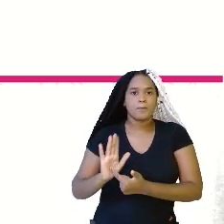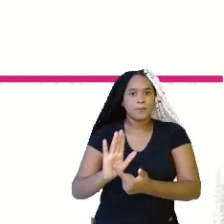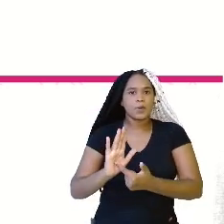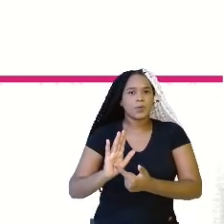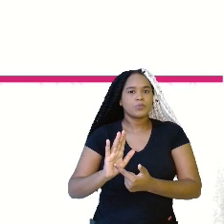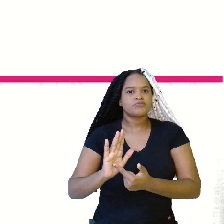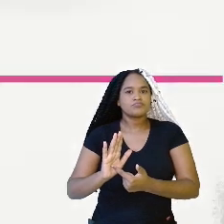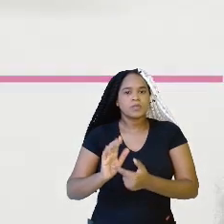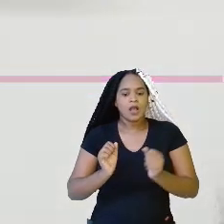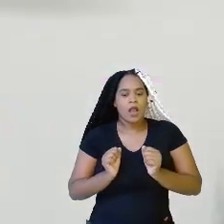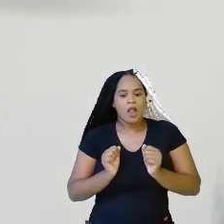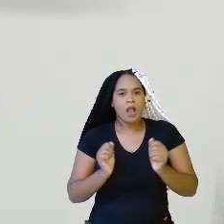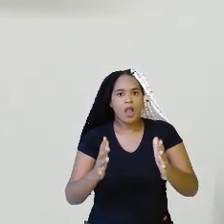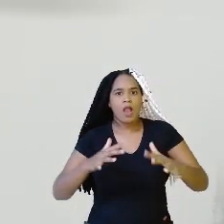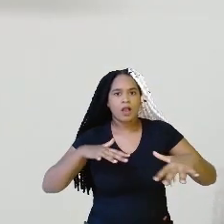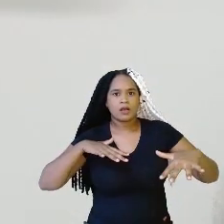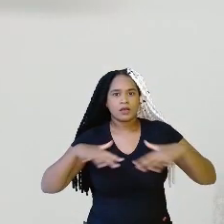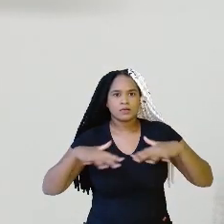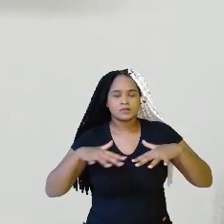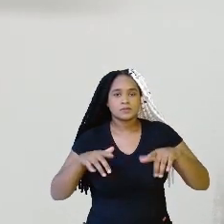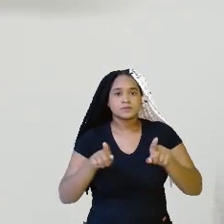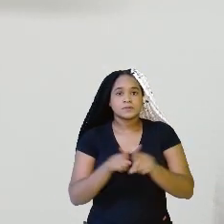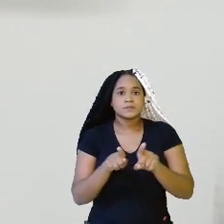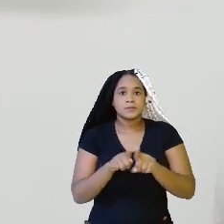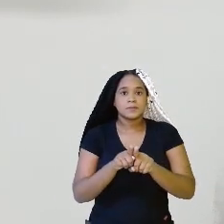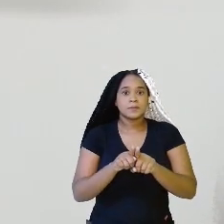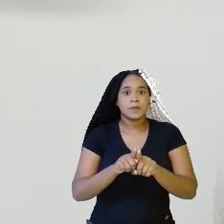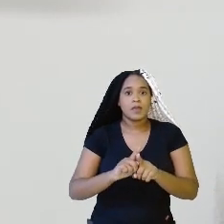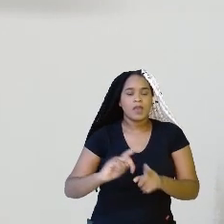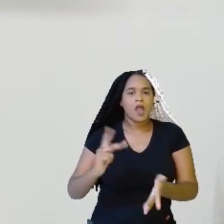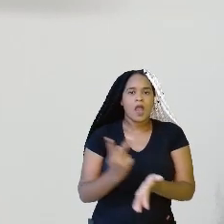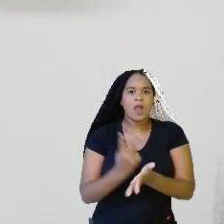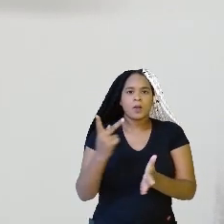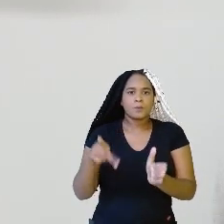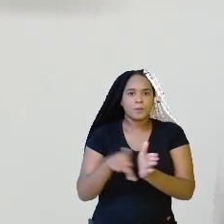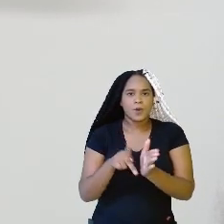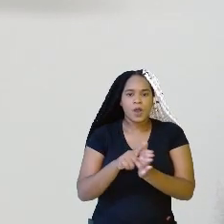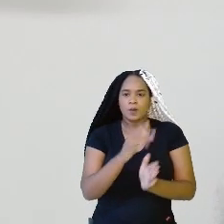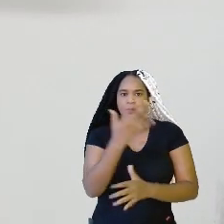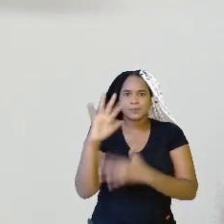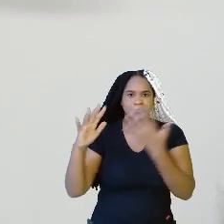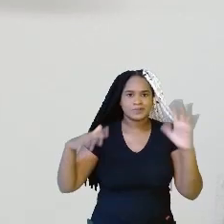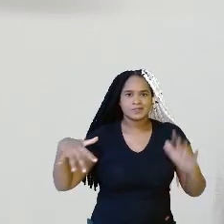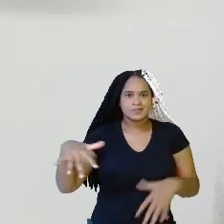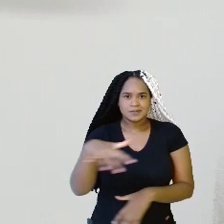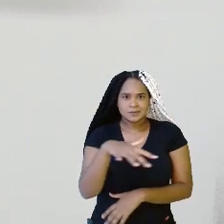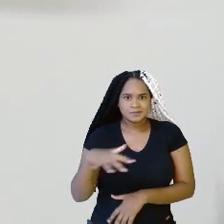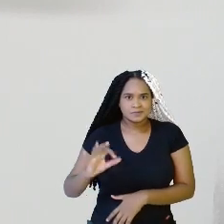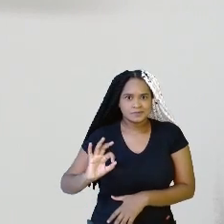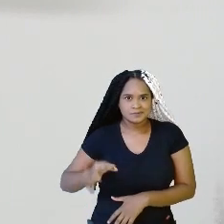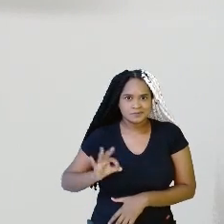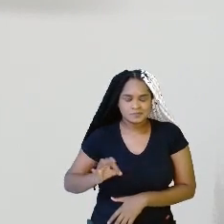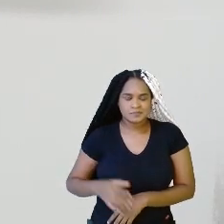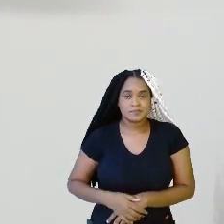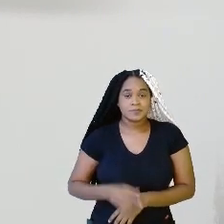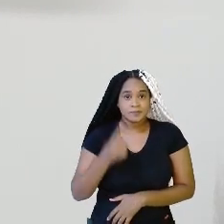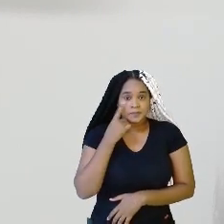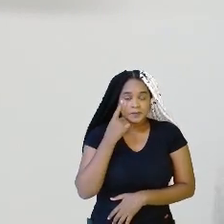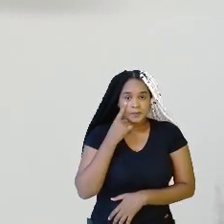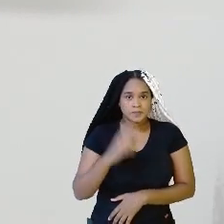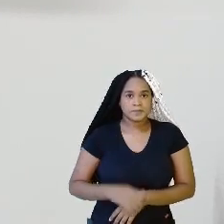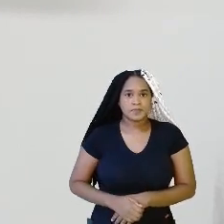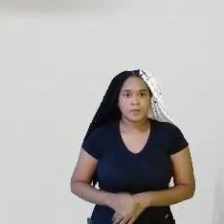indicar ação, estado ou fenômeno da natureza, tá certo?